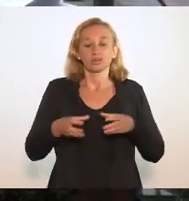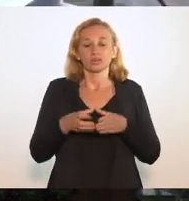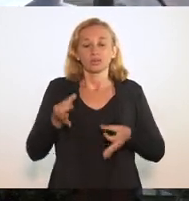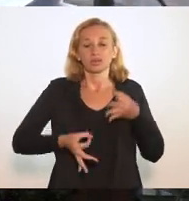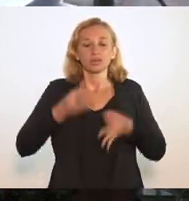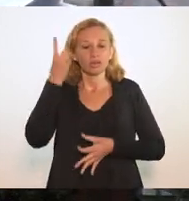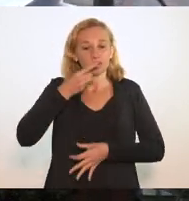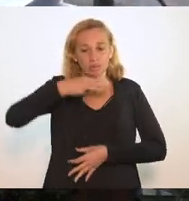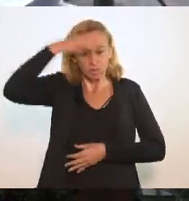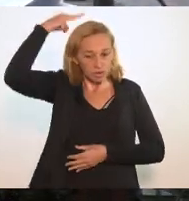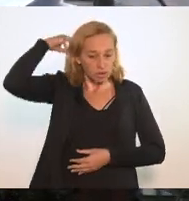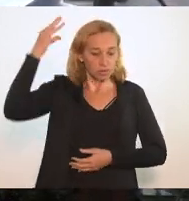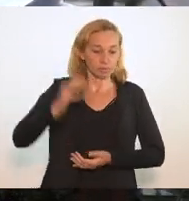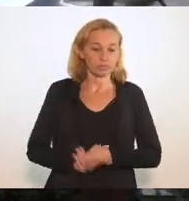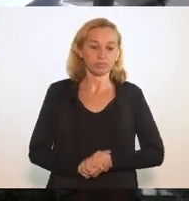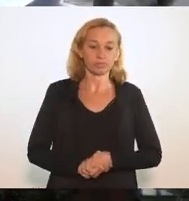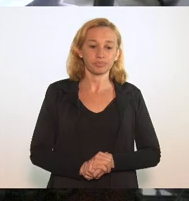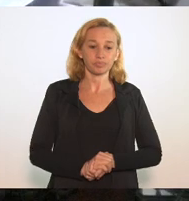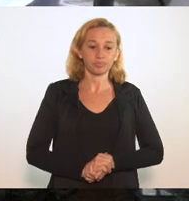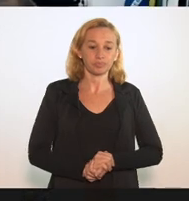deputado Márcio Pacheco.